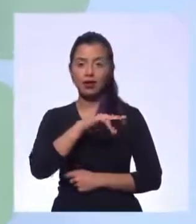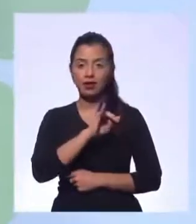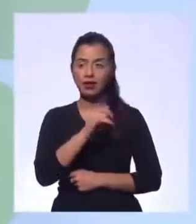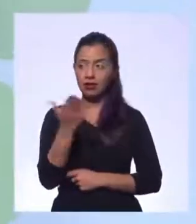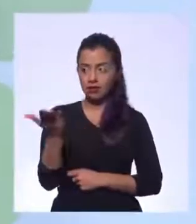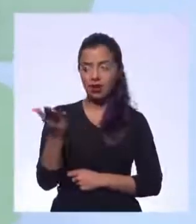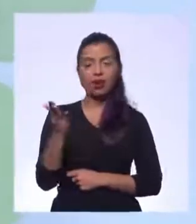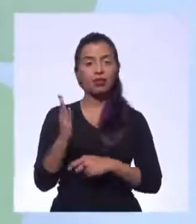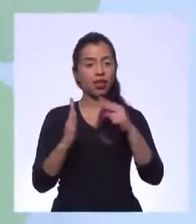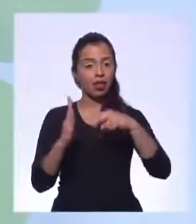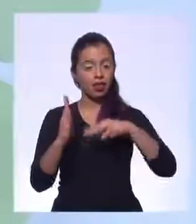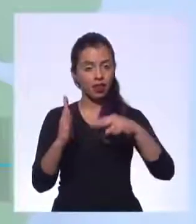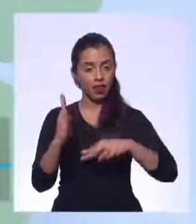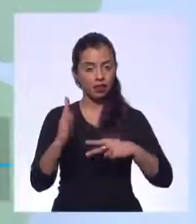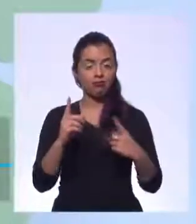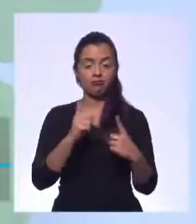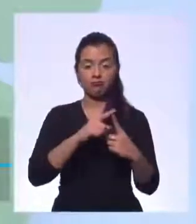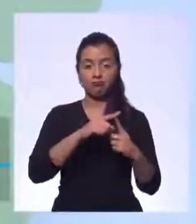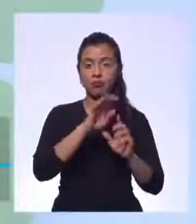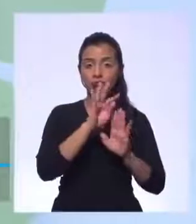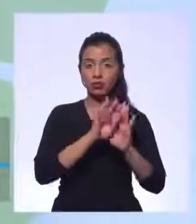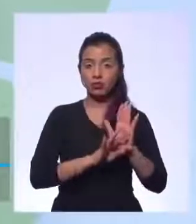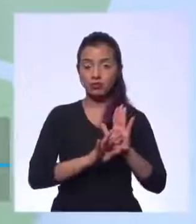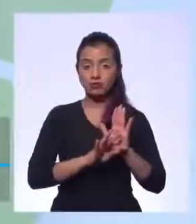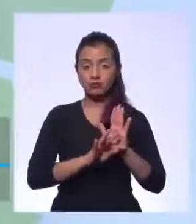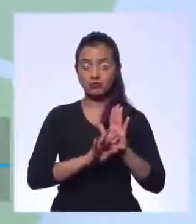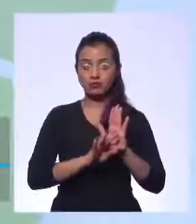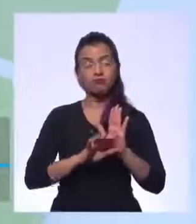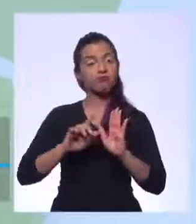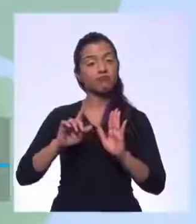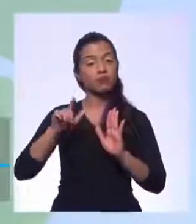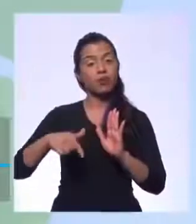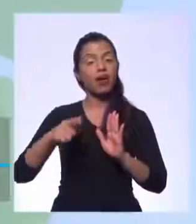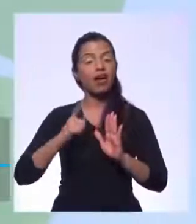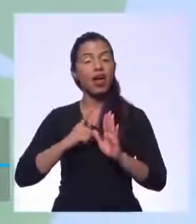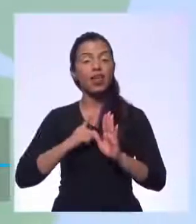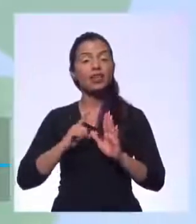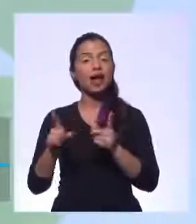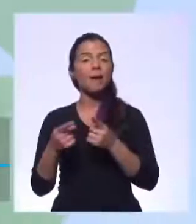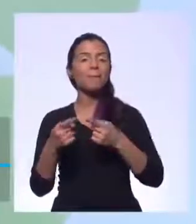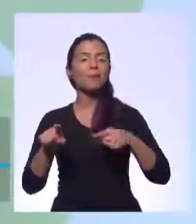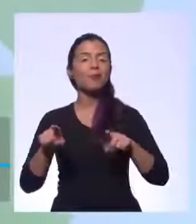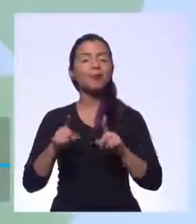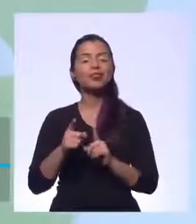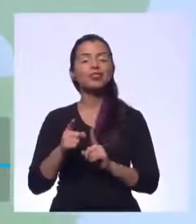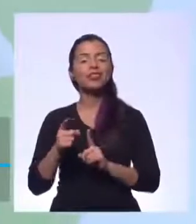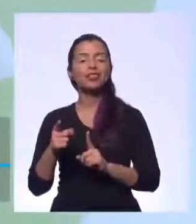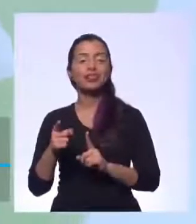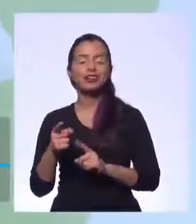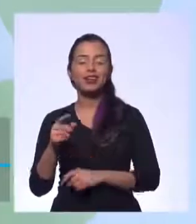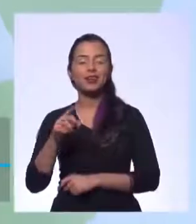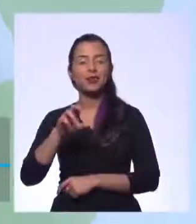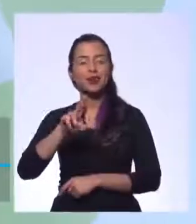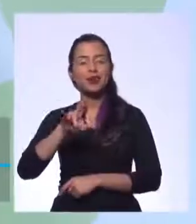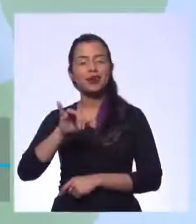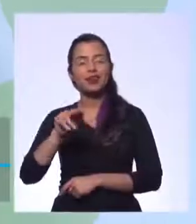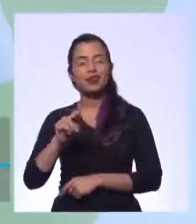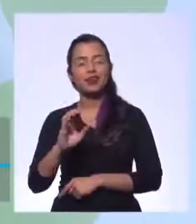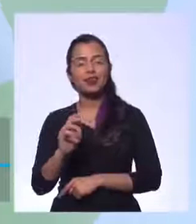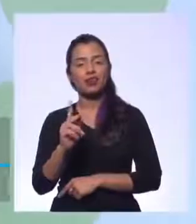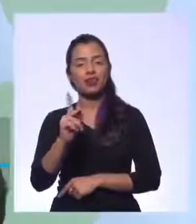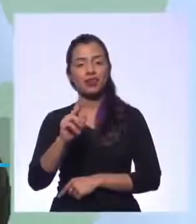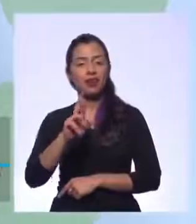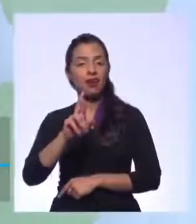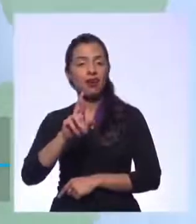aqui, acabou de ler. Aí tem esse texto. E aí a gente tem a letra da música do Rick Renner, Uma Deusa, uma Louca, uma Feiticeira. É um